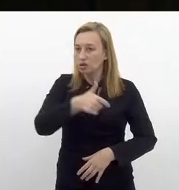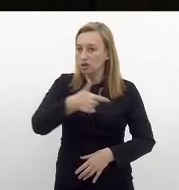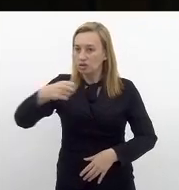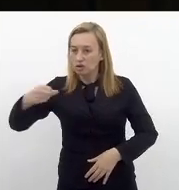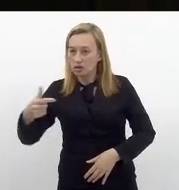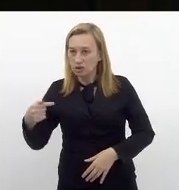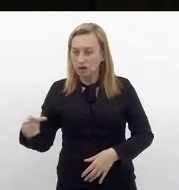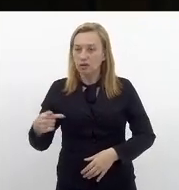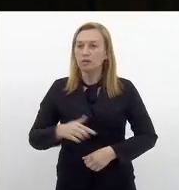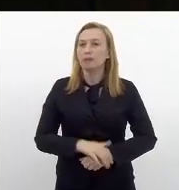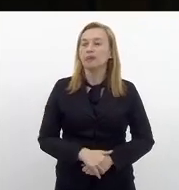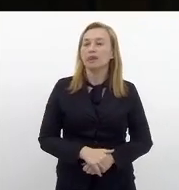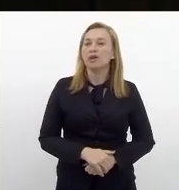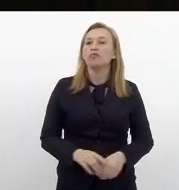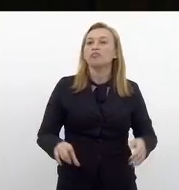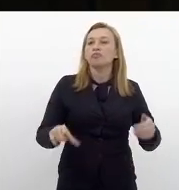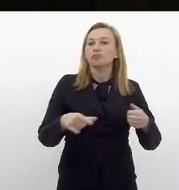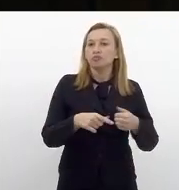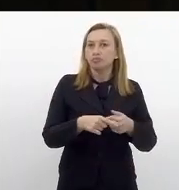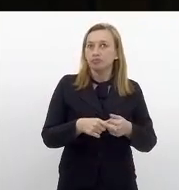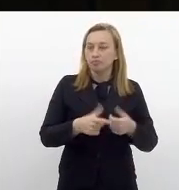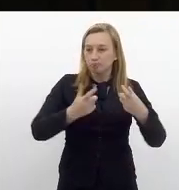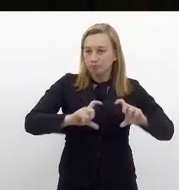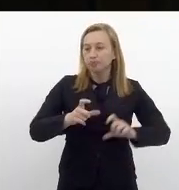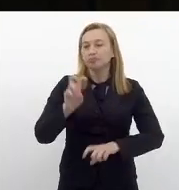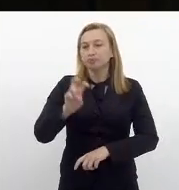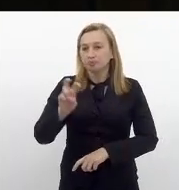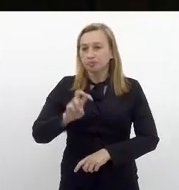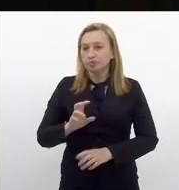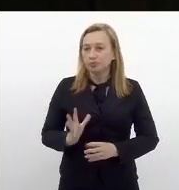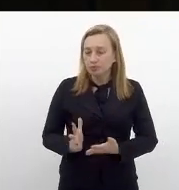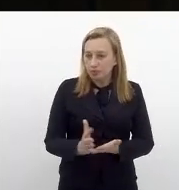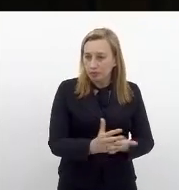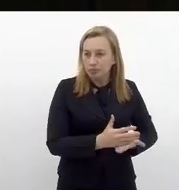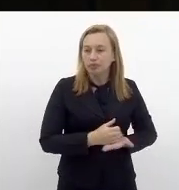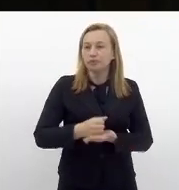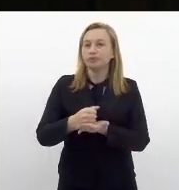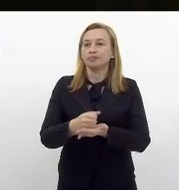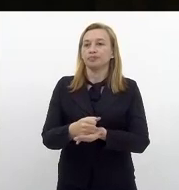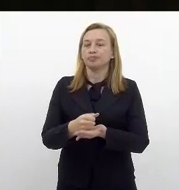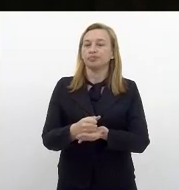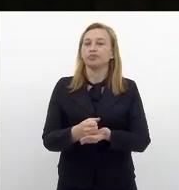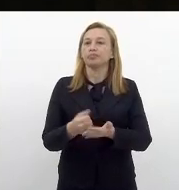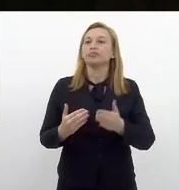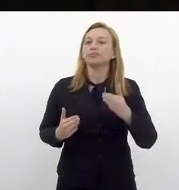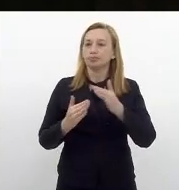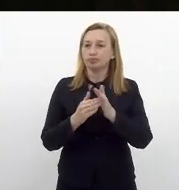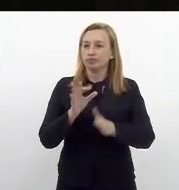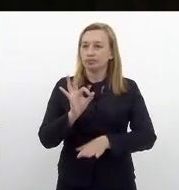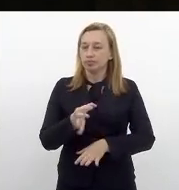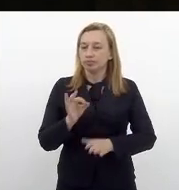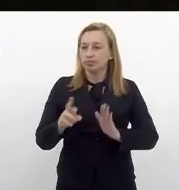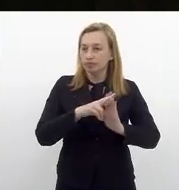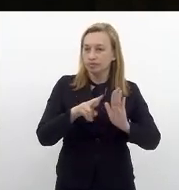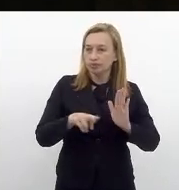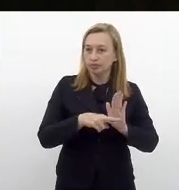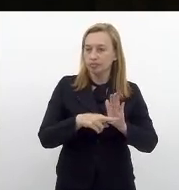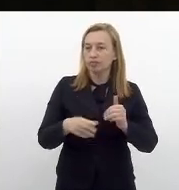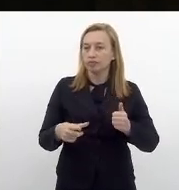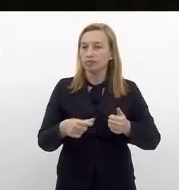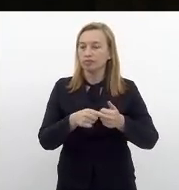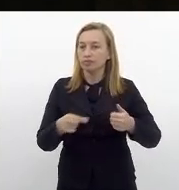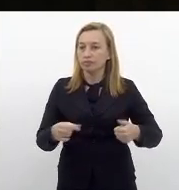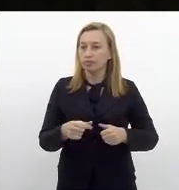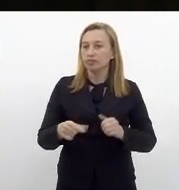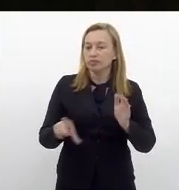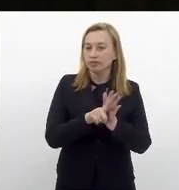2017 parágrafo 5º para fins de apuração segregada pelos limites previstos no artigo 20